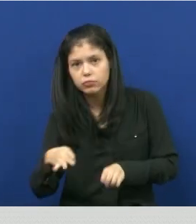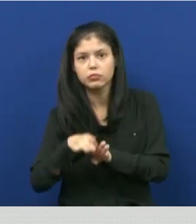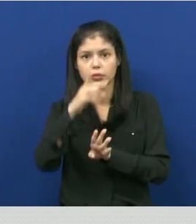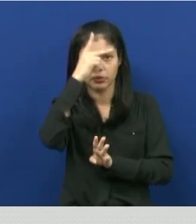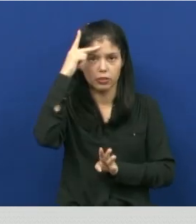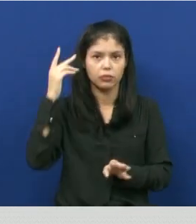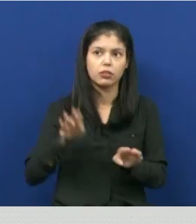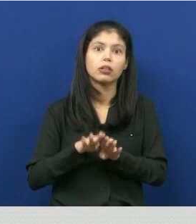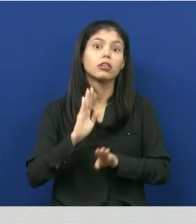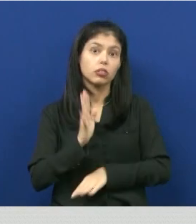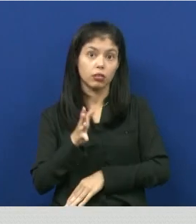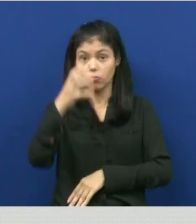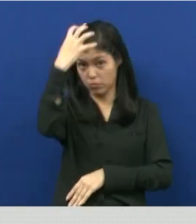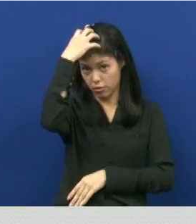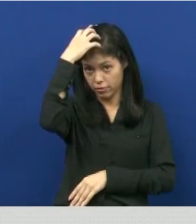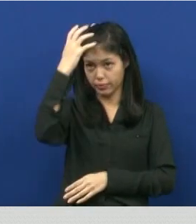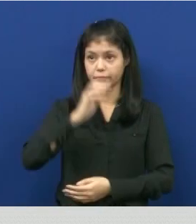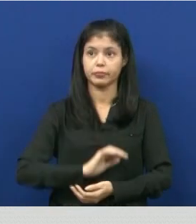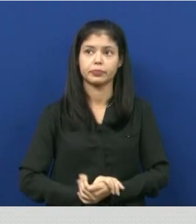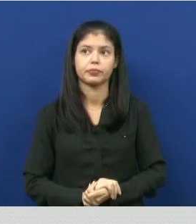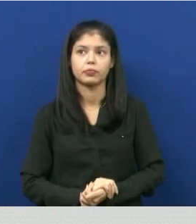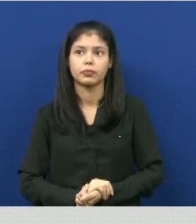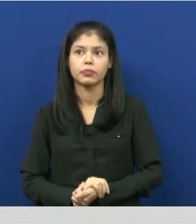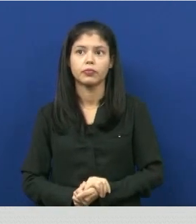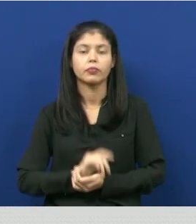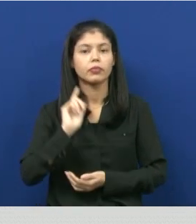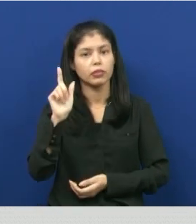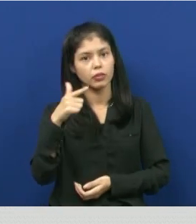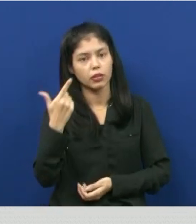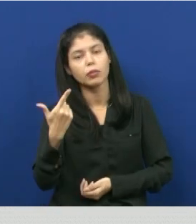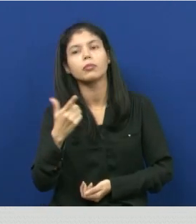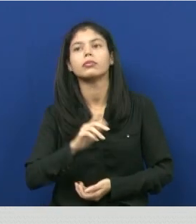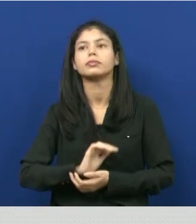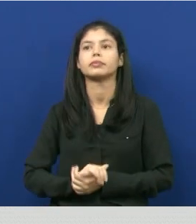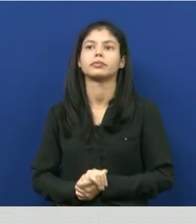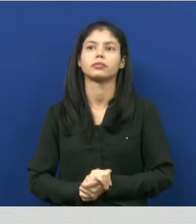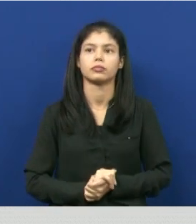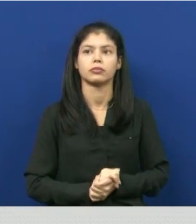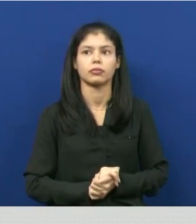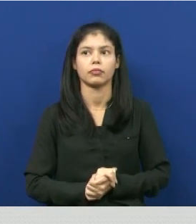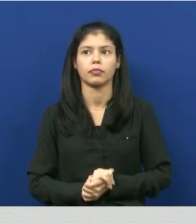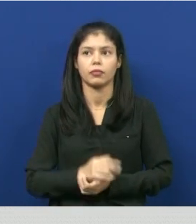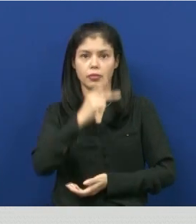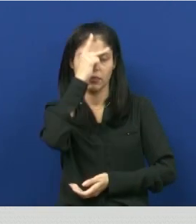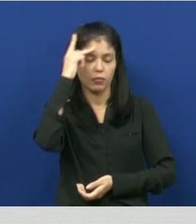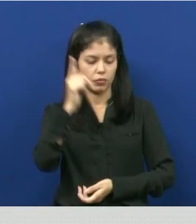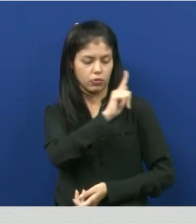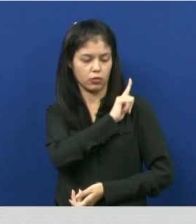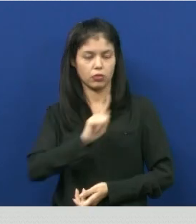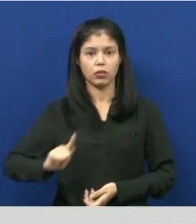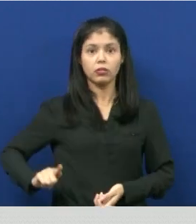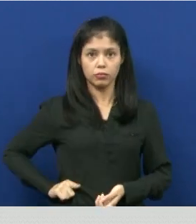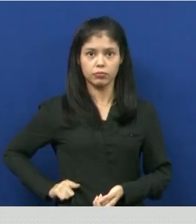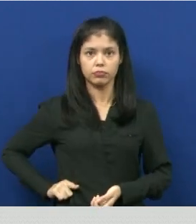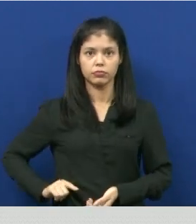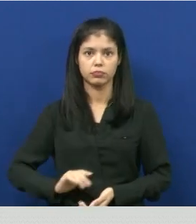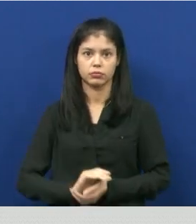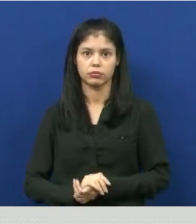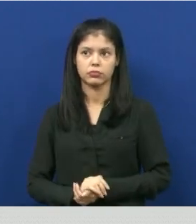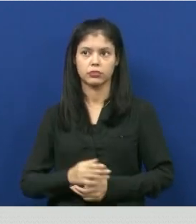se trata de uma rainha, certo? Próxima situação. Pessoas do governo,